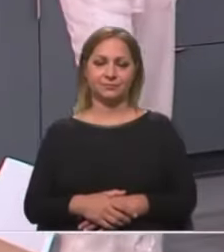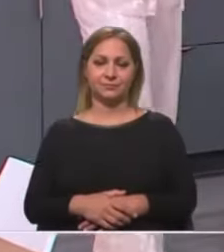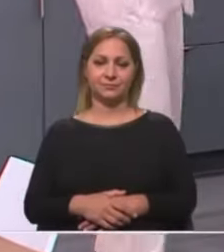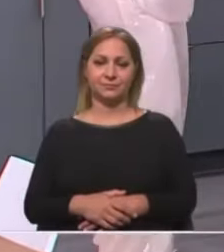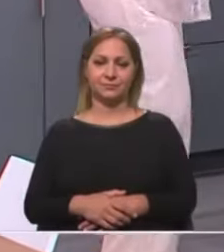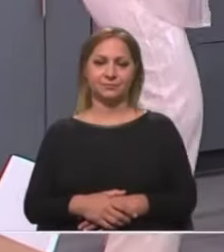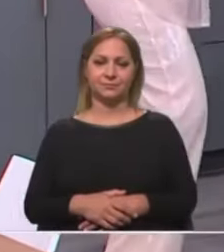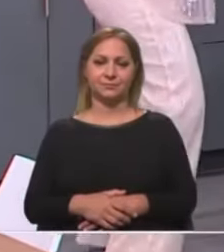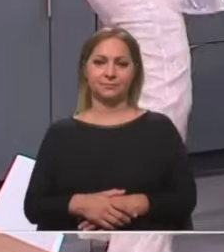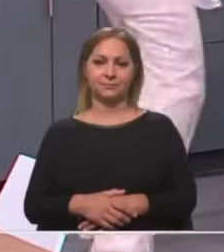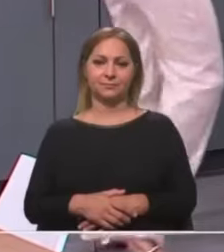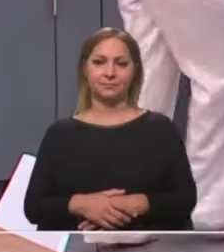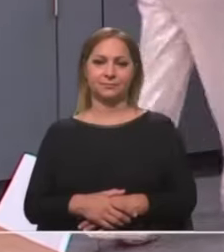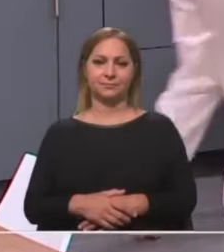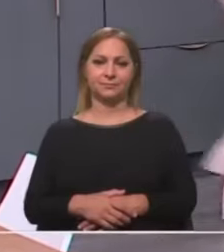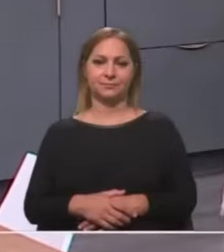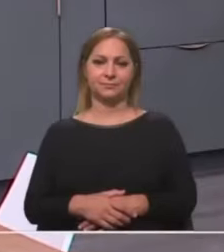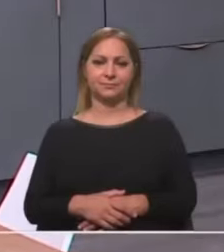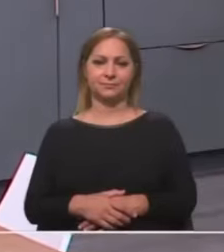Ai! Ai, ai, ai.